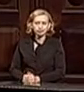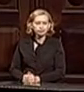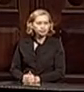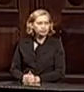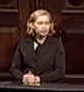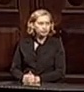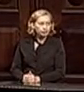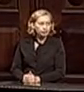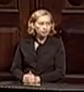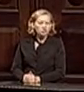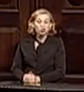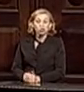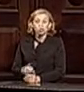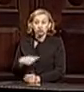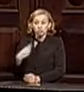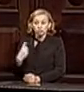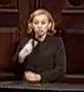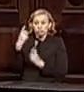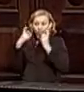aquilo que nos preocupa muito